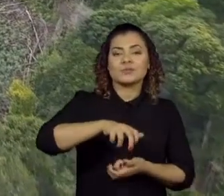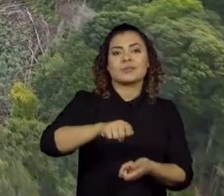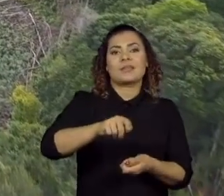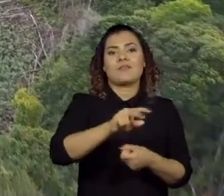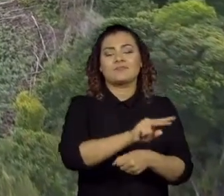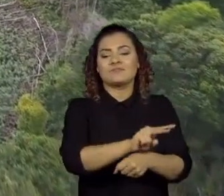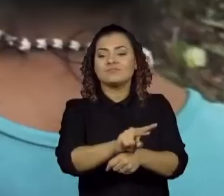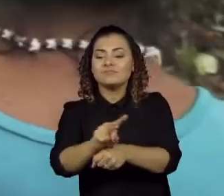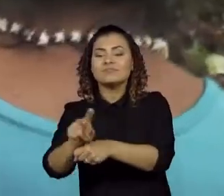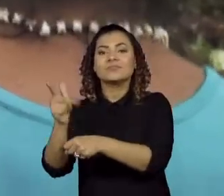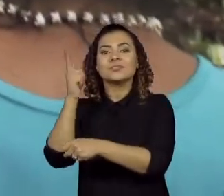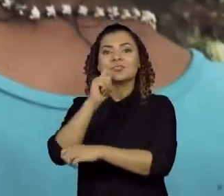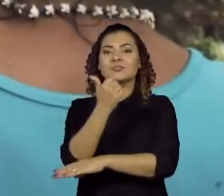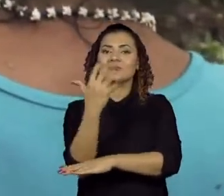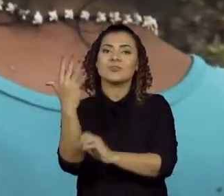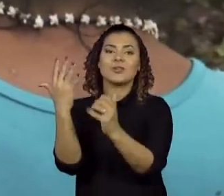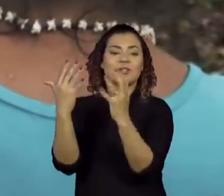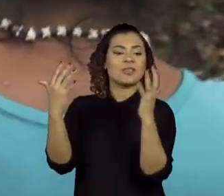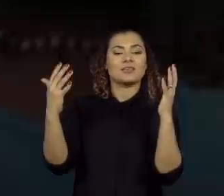permitam a floresta em pé,